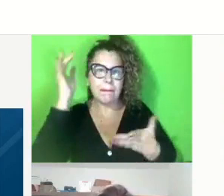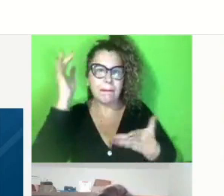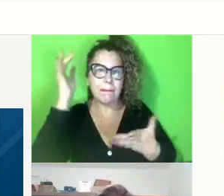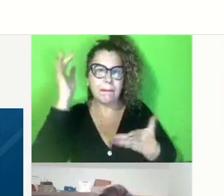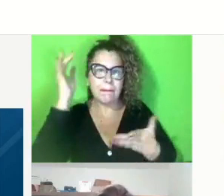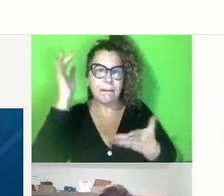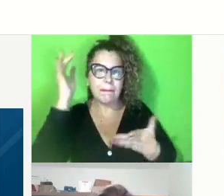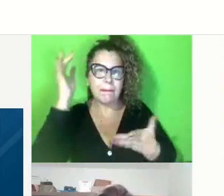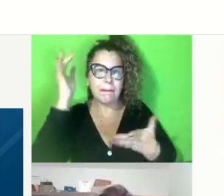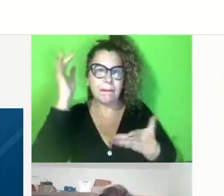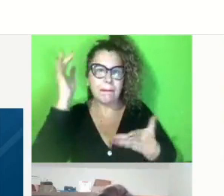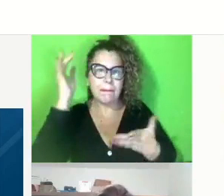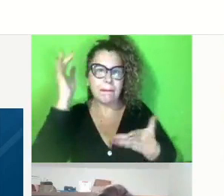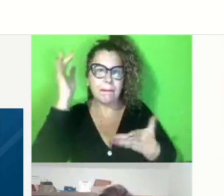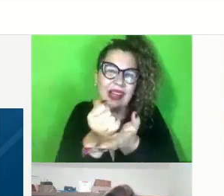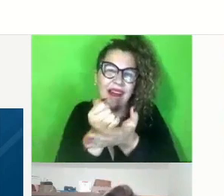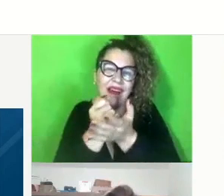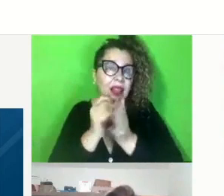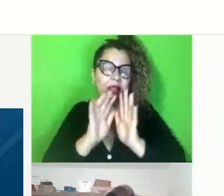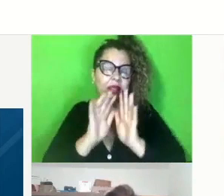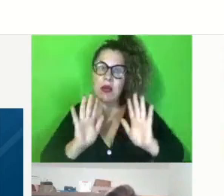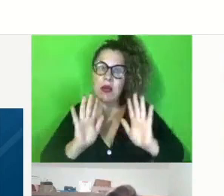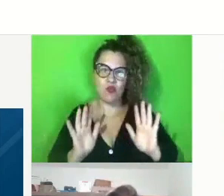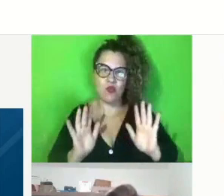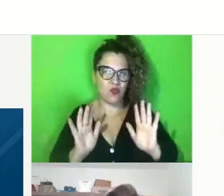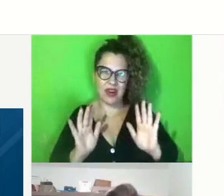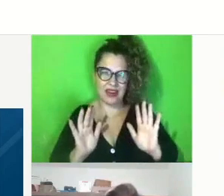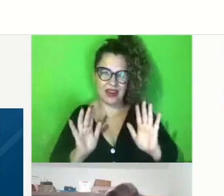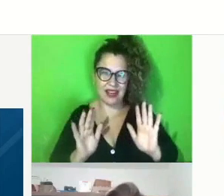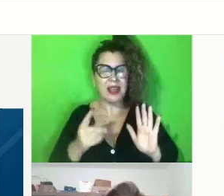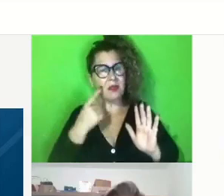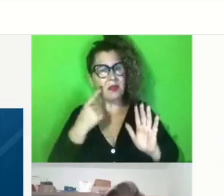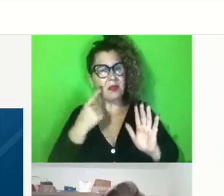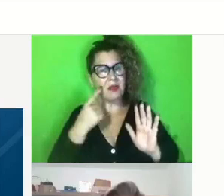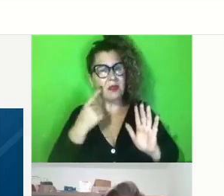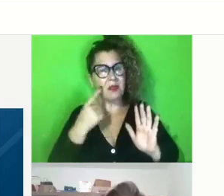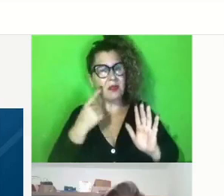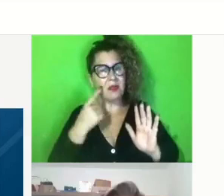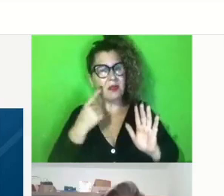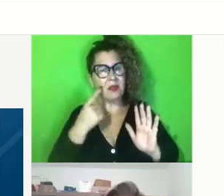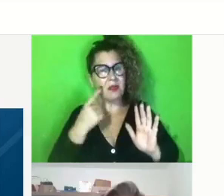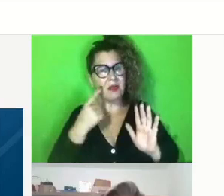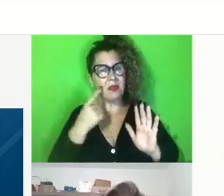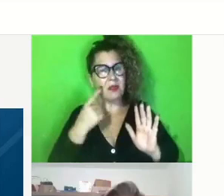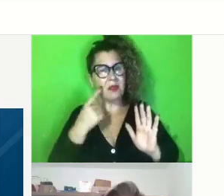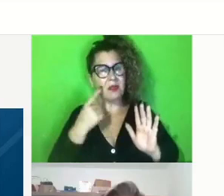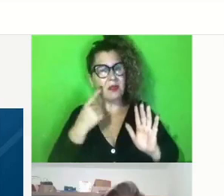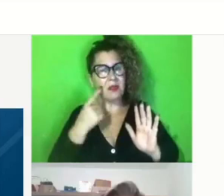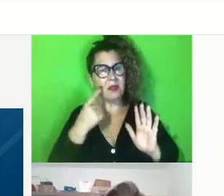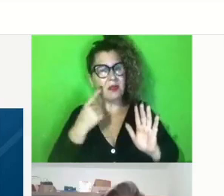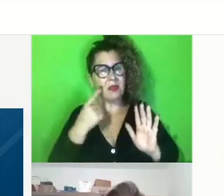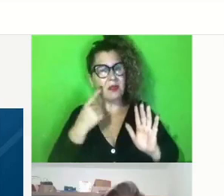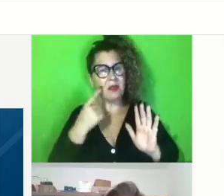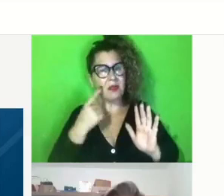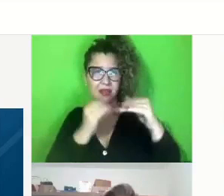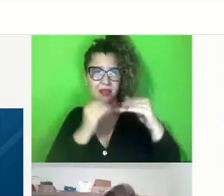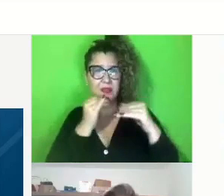social, ele vai fazer muito mais do que isso, porque ele pode abrir a possibilidade da empresa dele gerar a